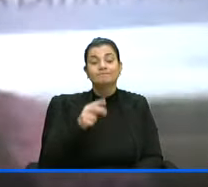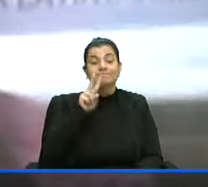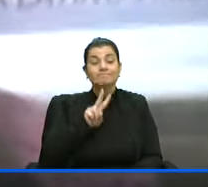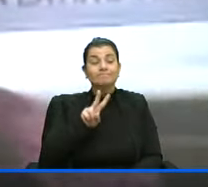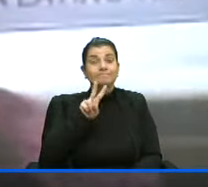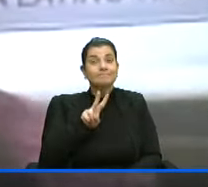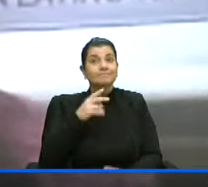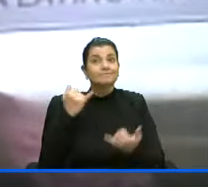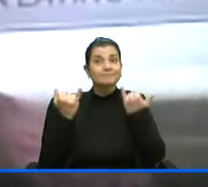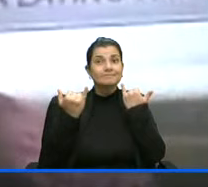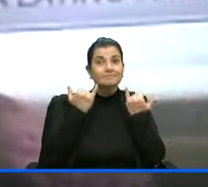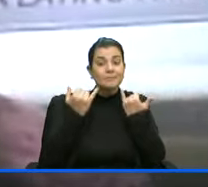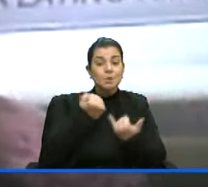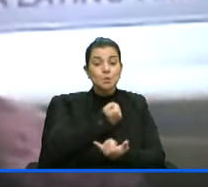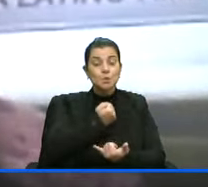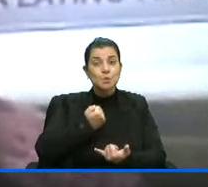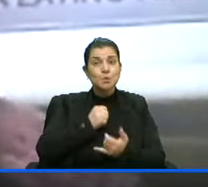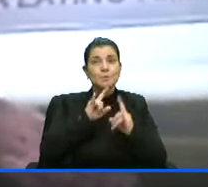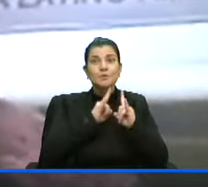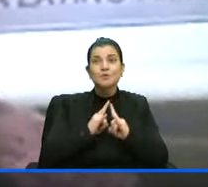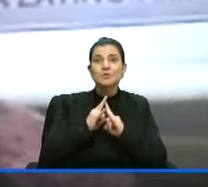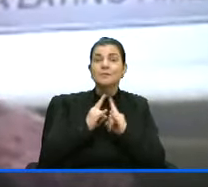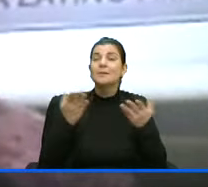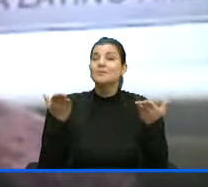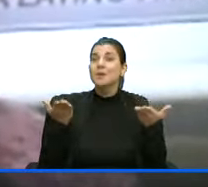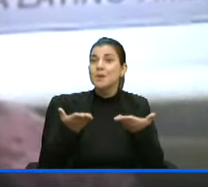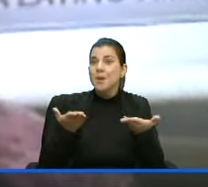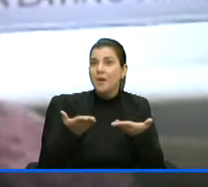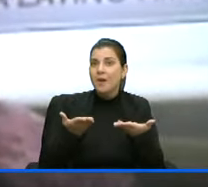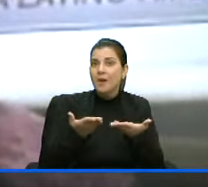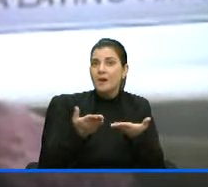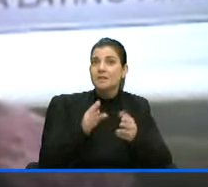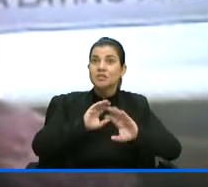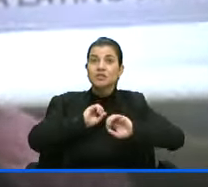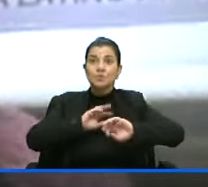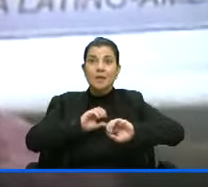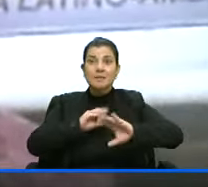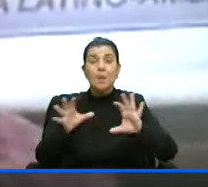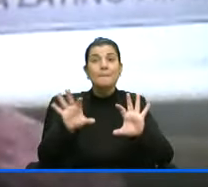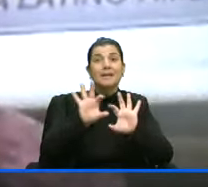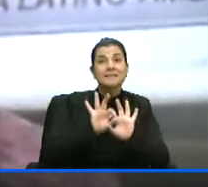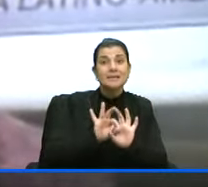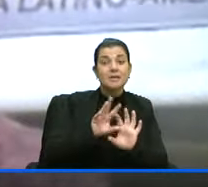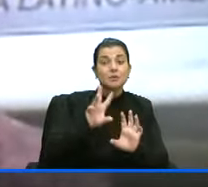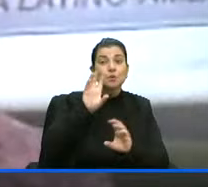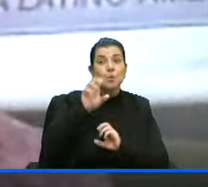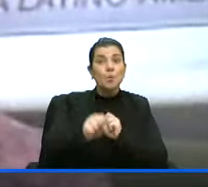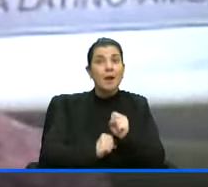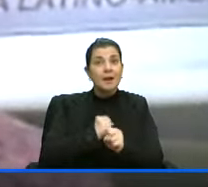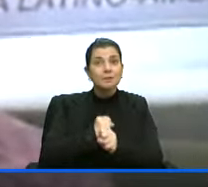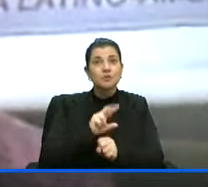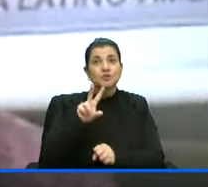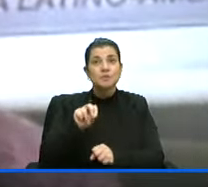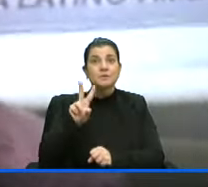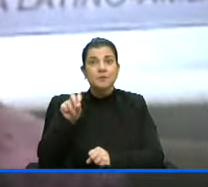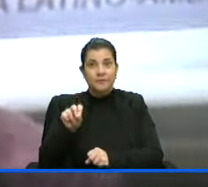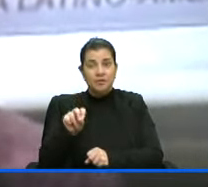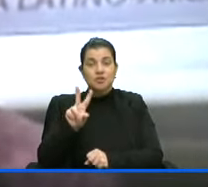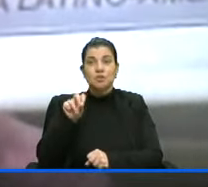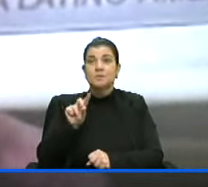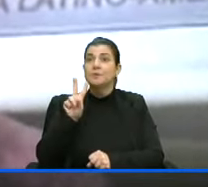verificar os dados, os números de instituições atual, né, de educação parceirizada no ano de 2020 e 2021.